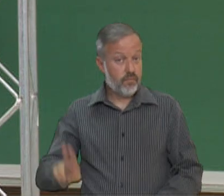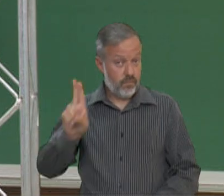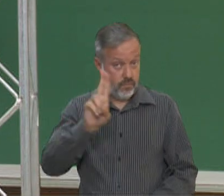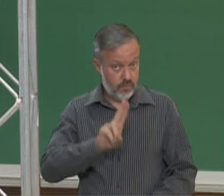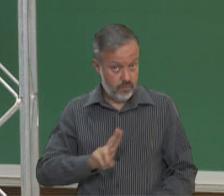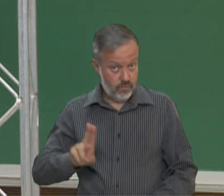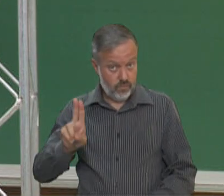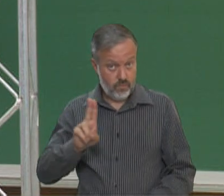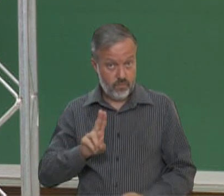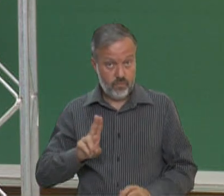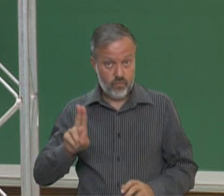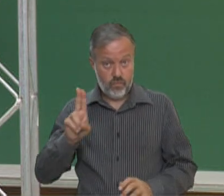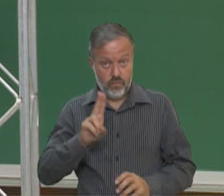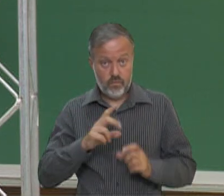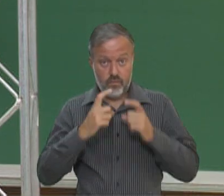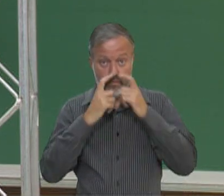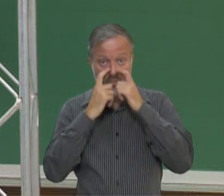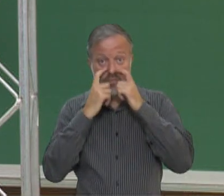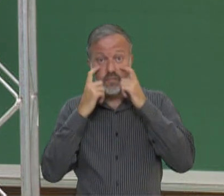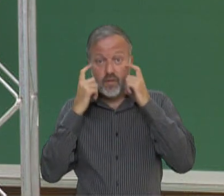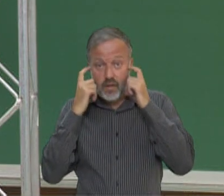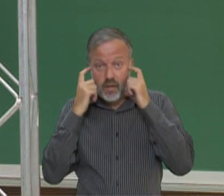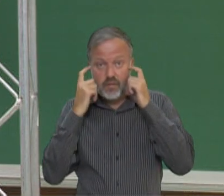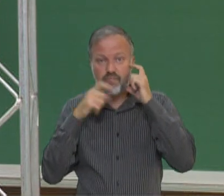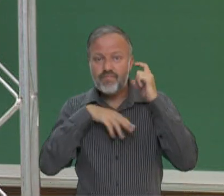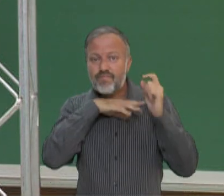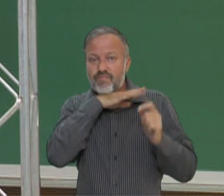máscaras defeituosas, máscaras com defeito,